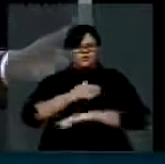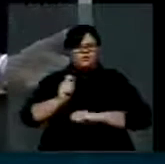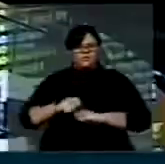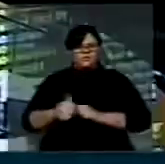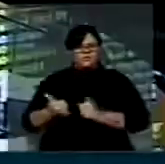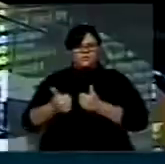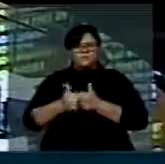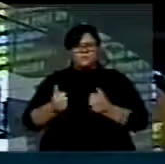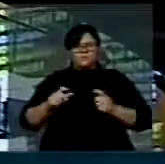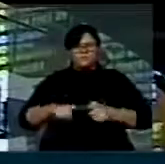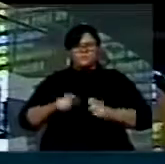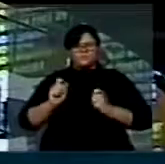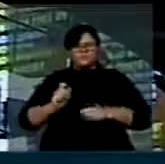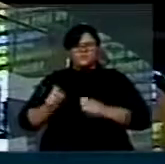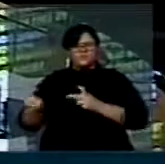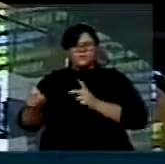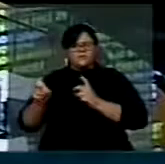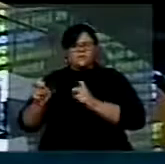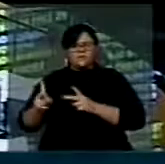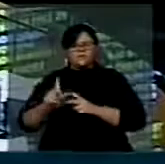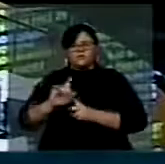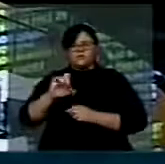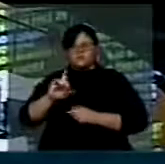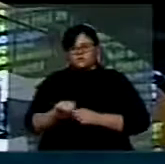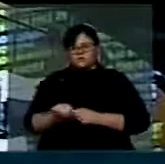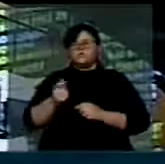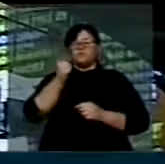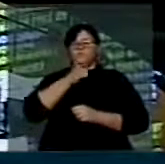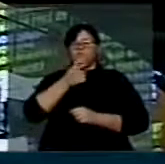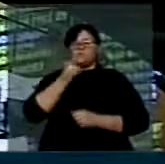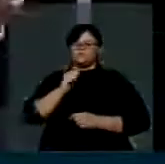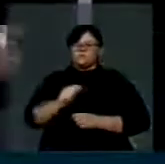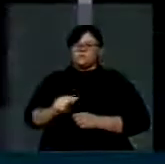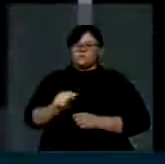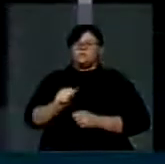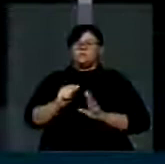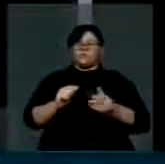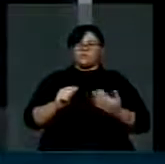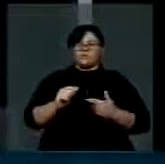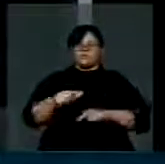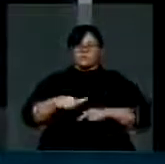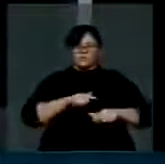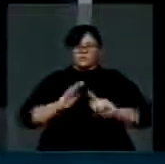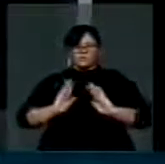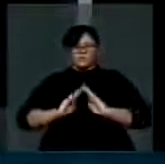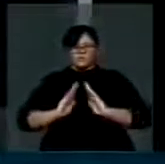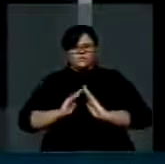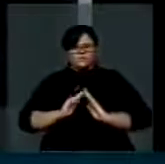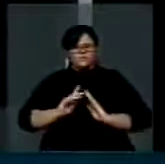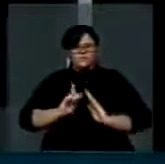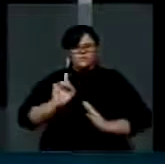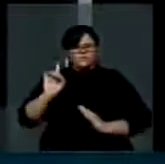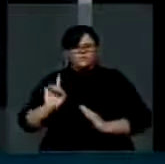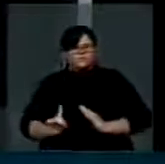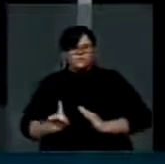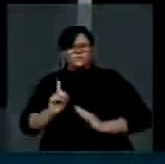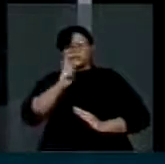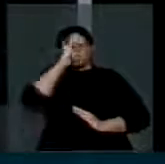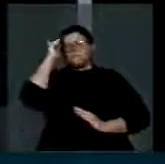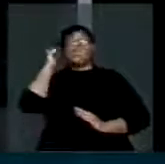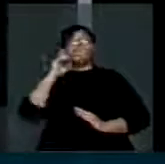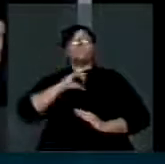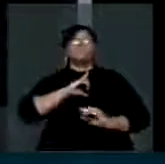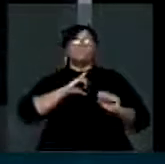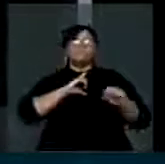seu ganho de sobrevivência. Portanto, trabalho e moradia são direitos que esses